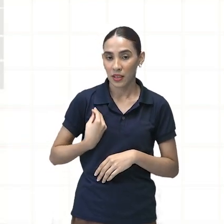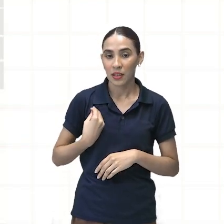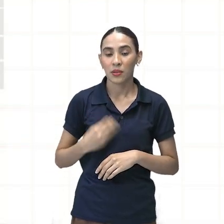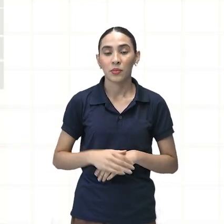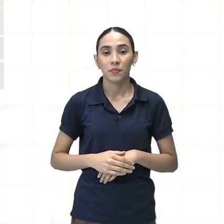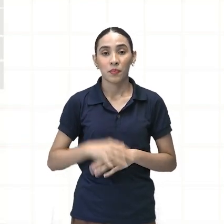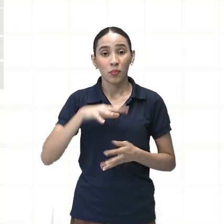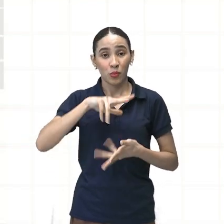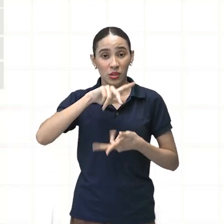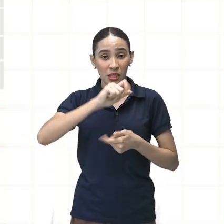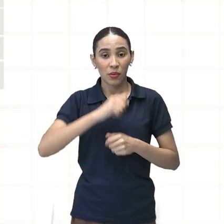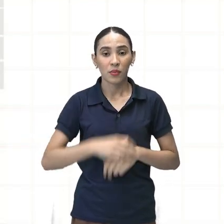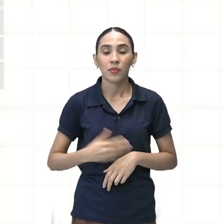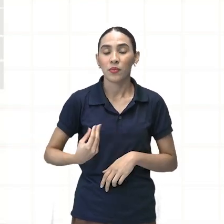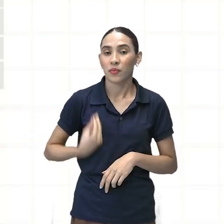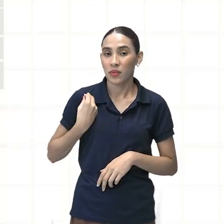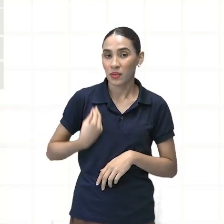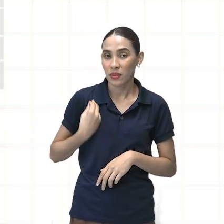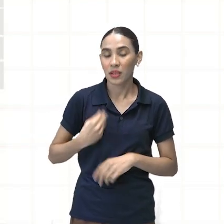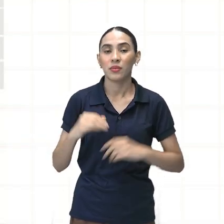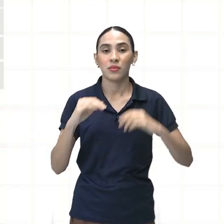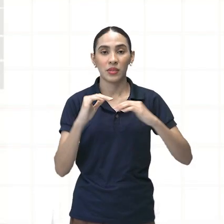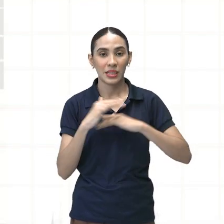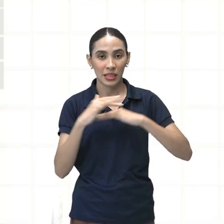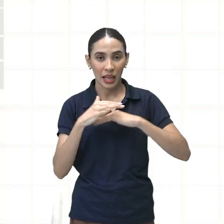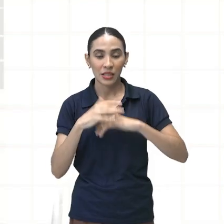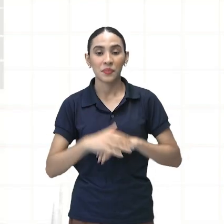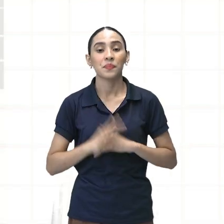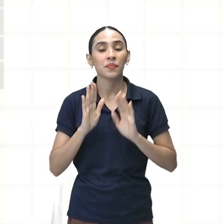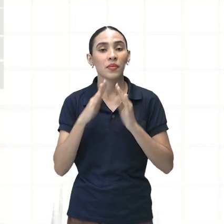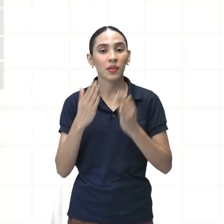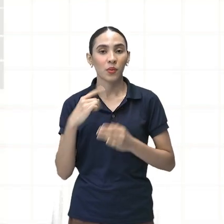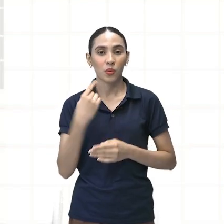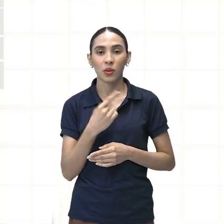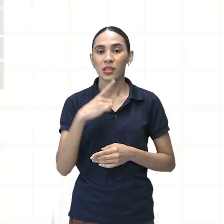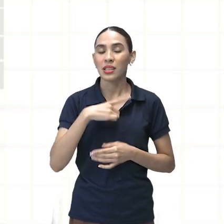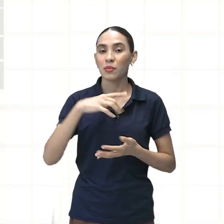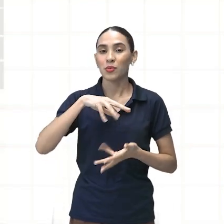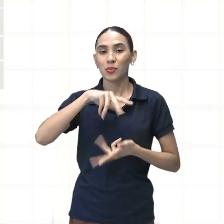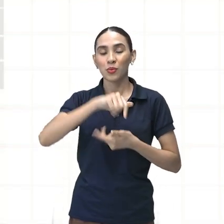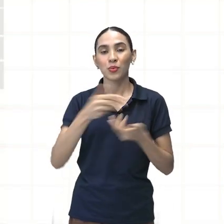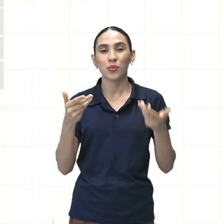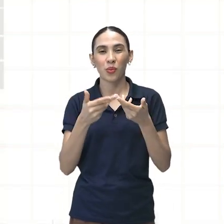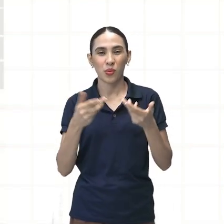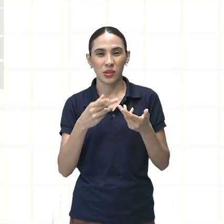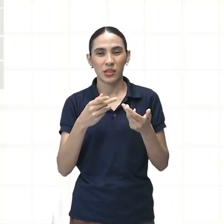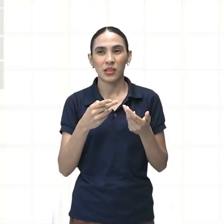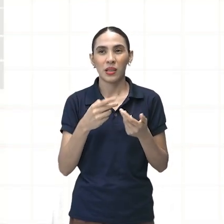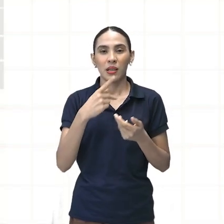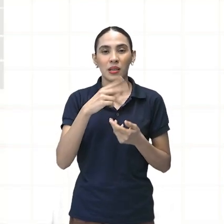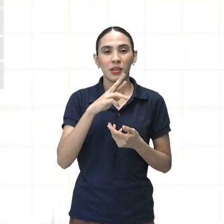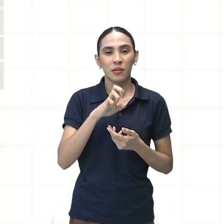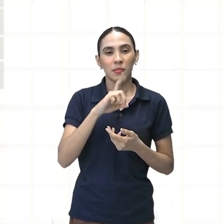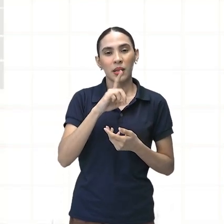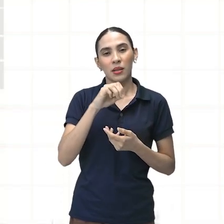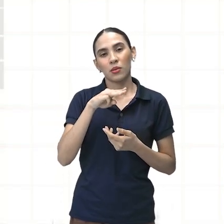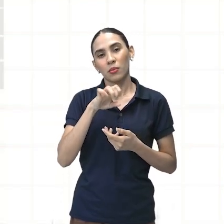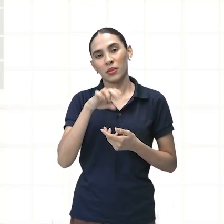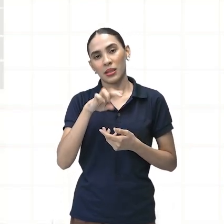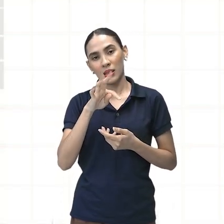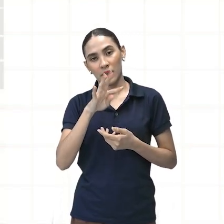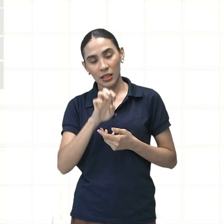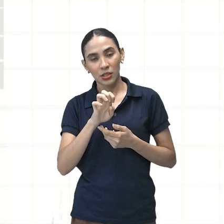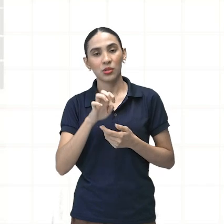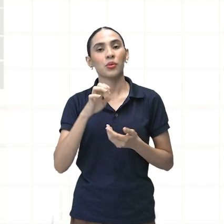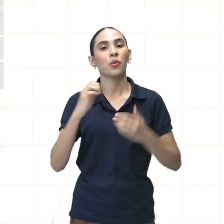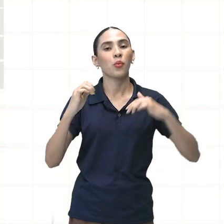população mundial, tá? Vivendo em cidades. Então, nós temos o mundo hoje considerado predominantemente